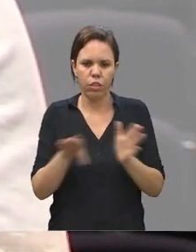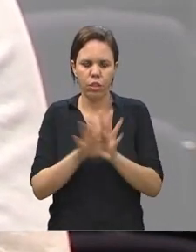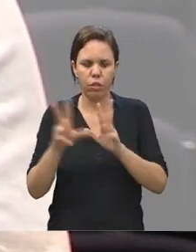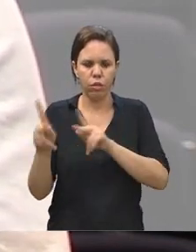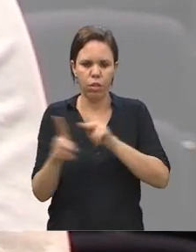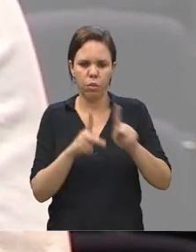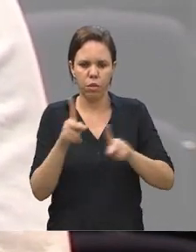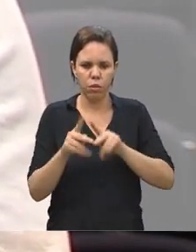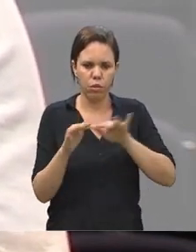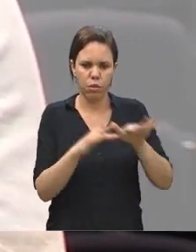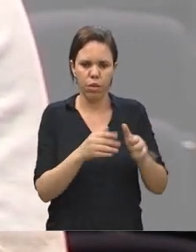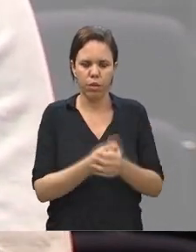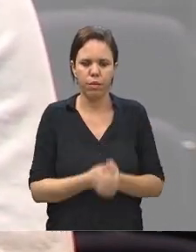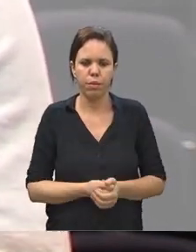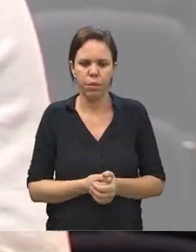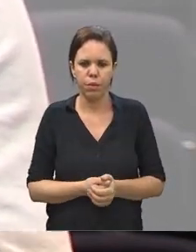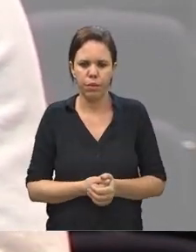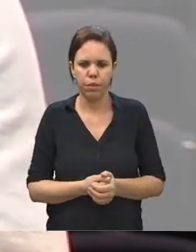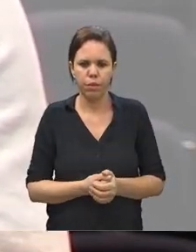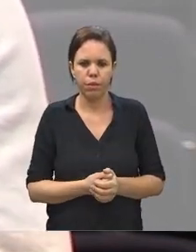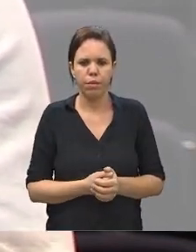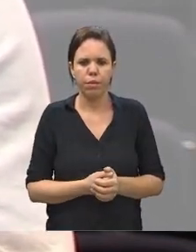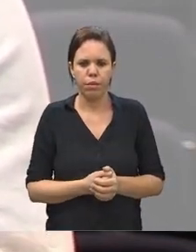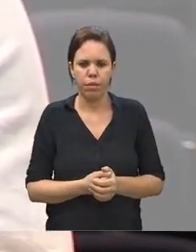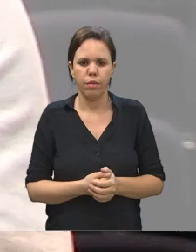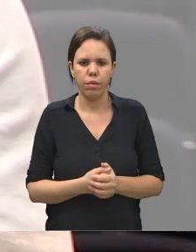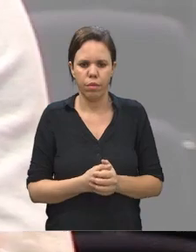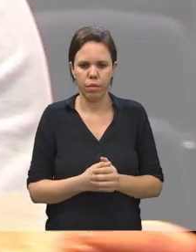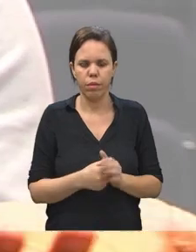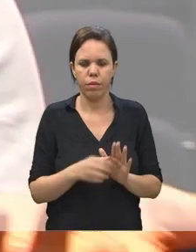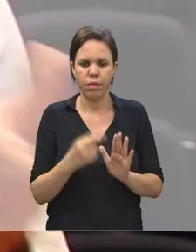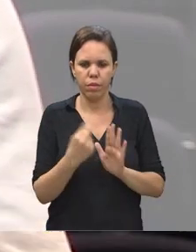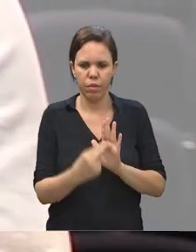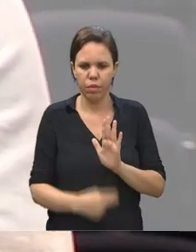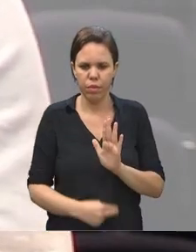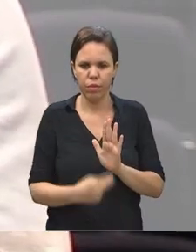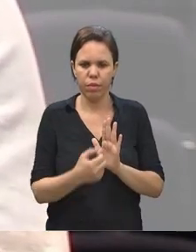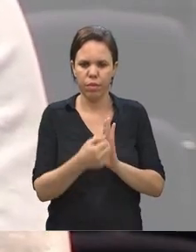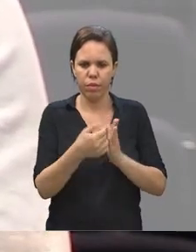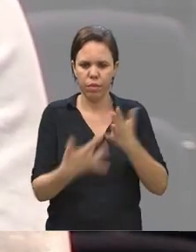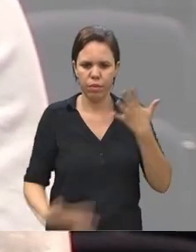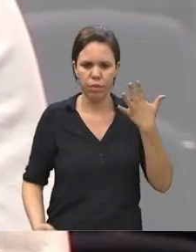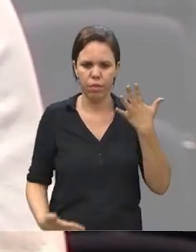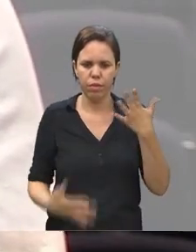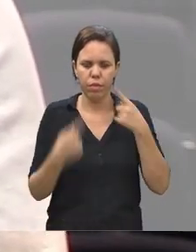a todos esses públicos. Tentamos que o cardápio seja o mais amplo